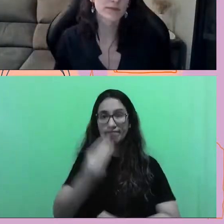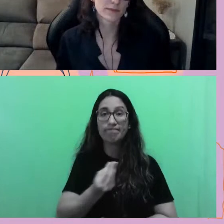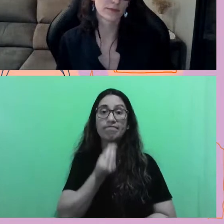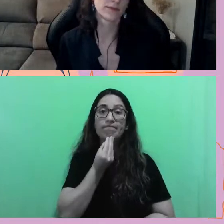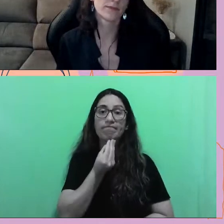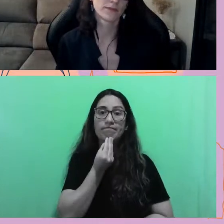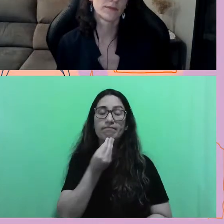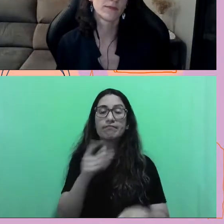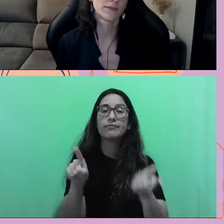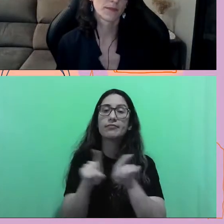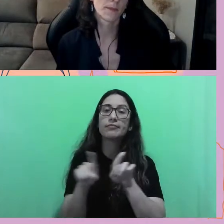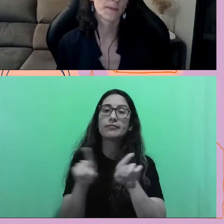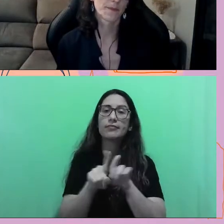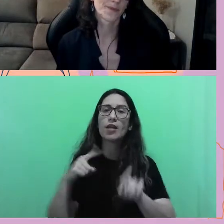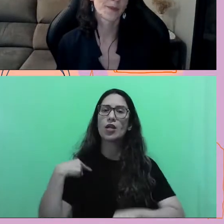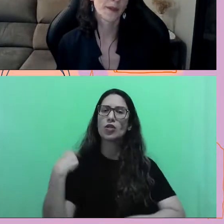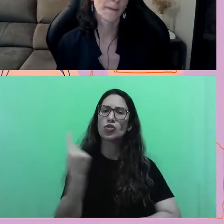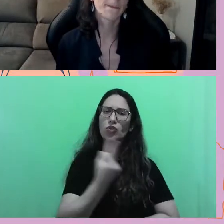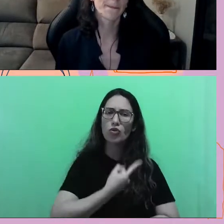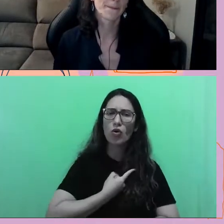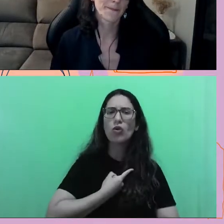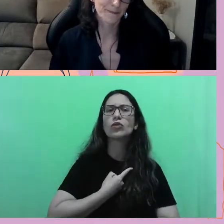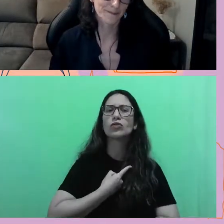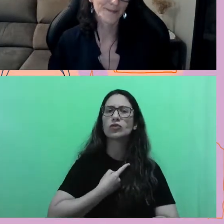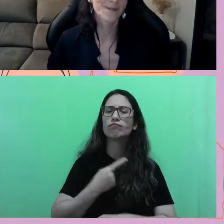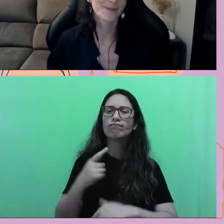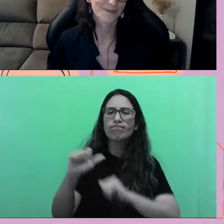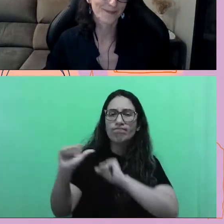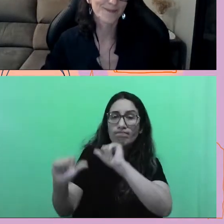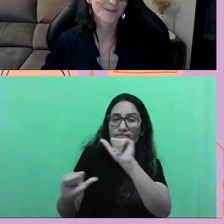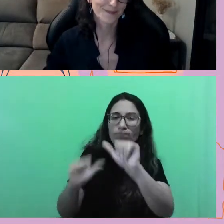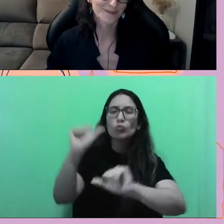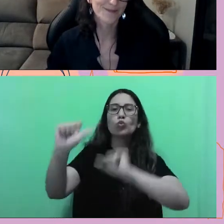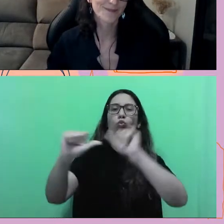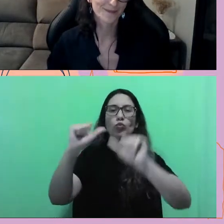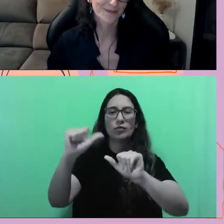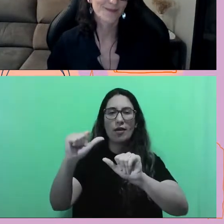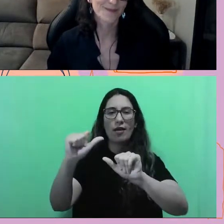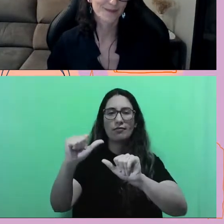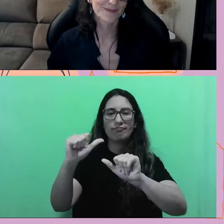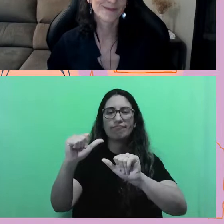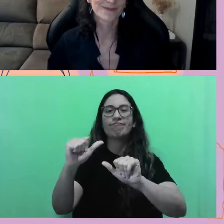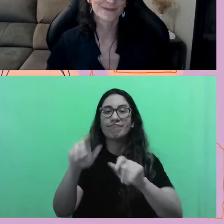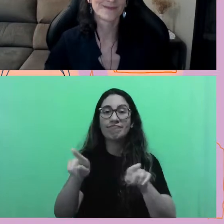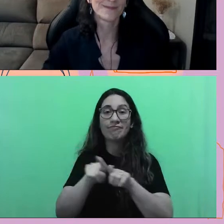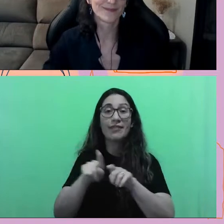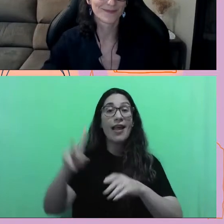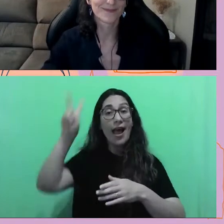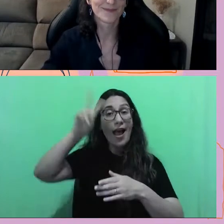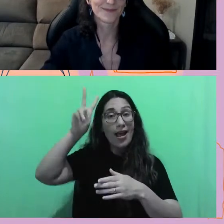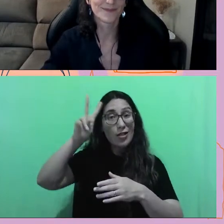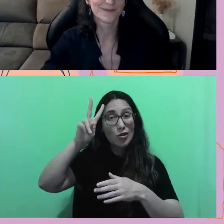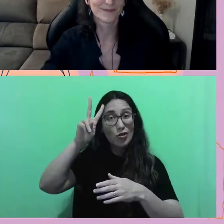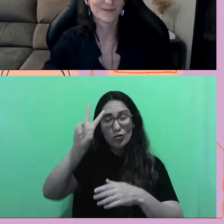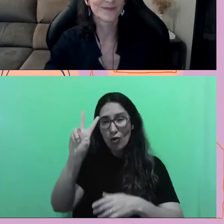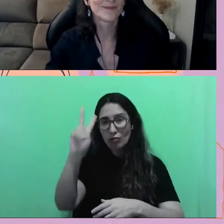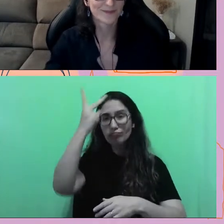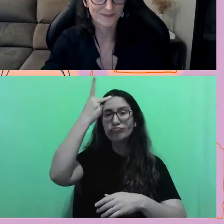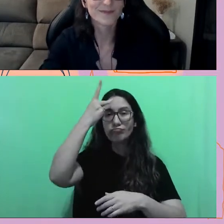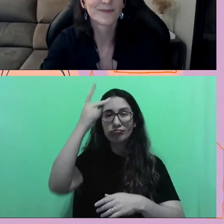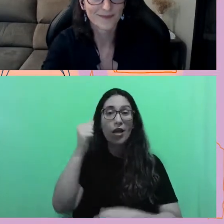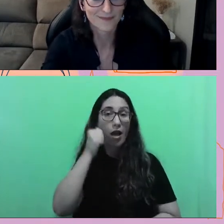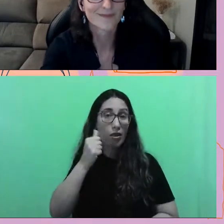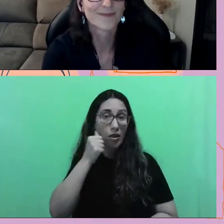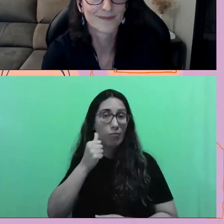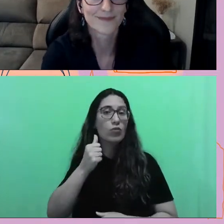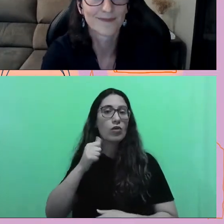de recontar, de reescrever, né, de escrever com mãos pretas a história da mulher